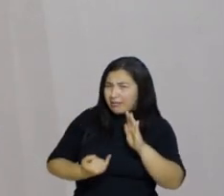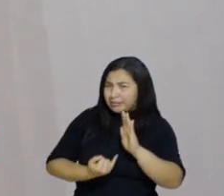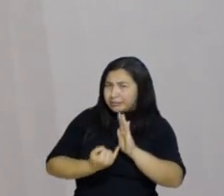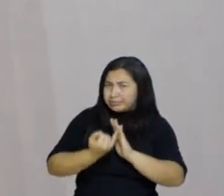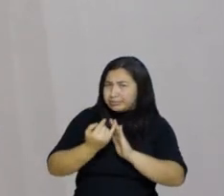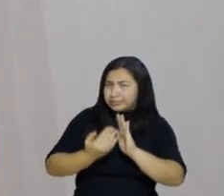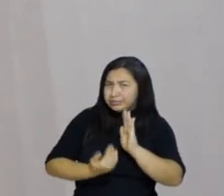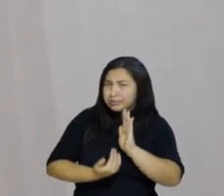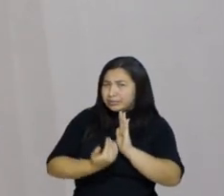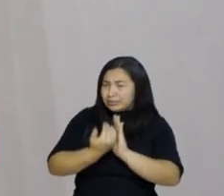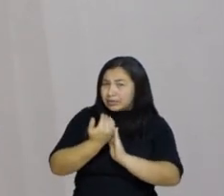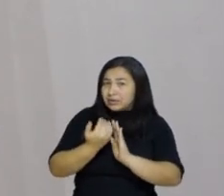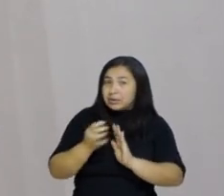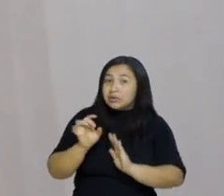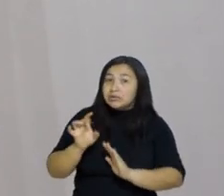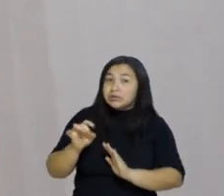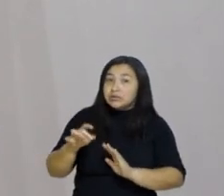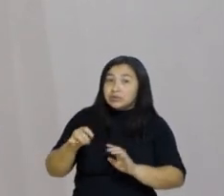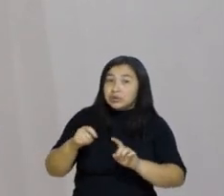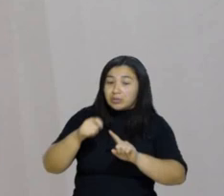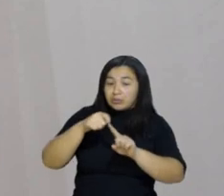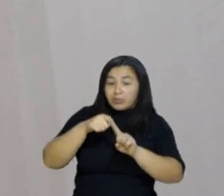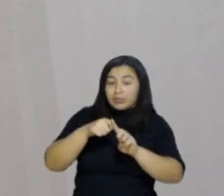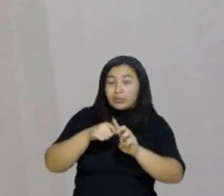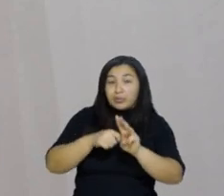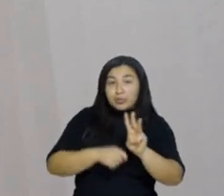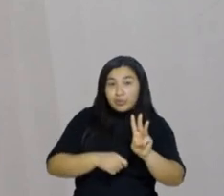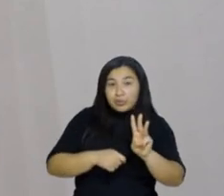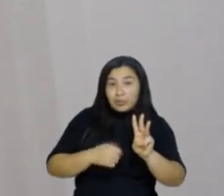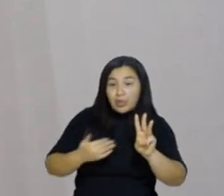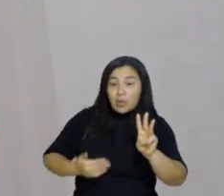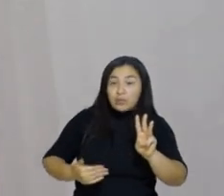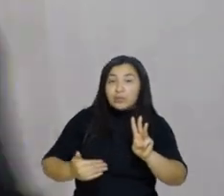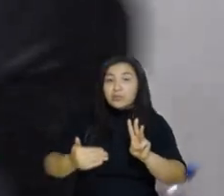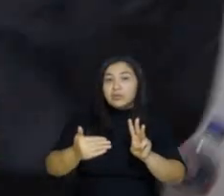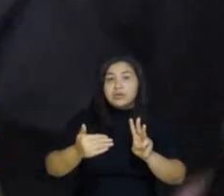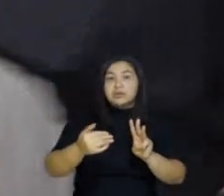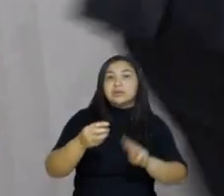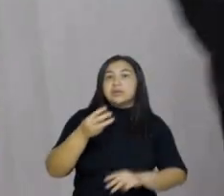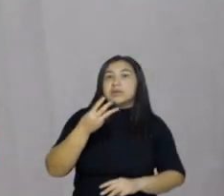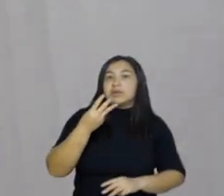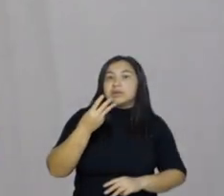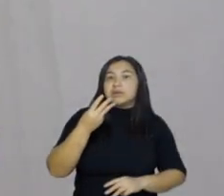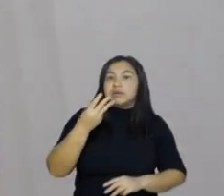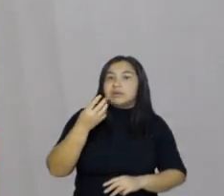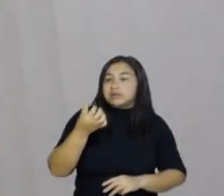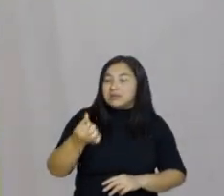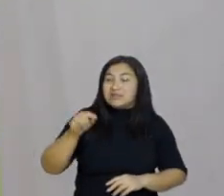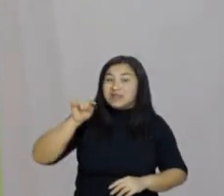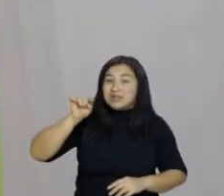no primeiro trimestre desse ano foram feitas 36 mil cirurgias eletivas.